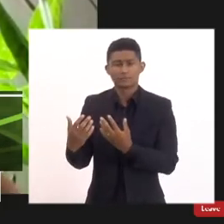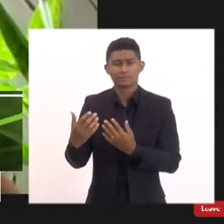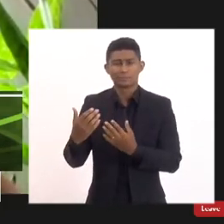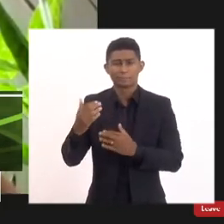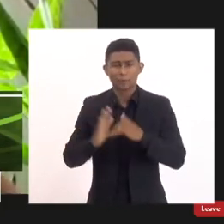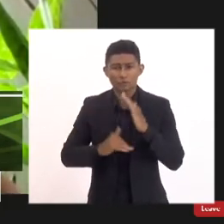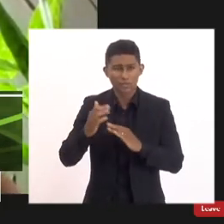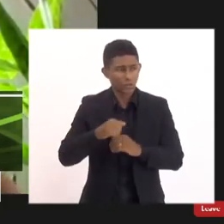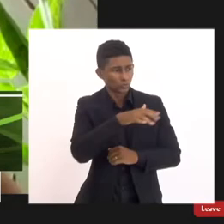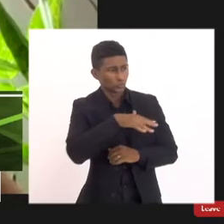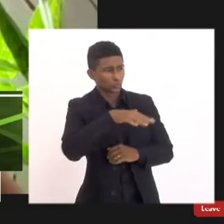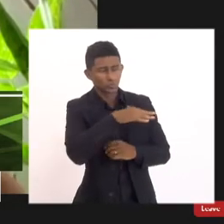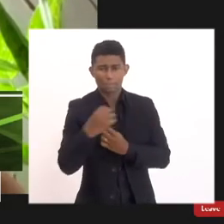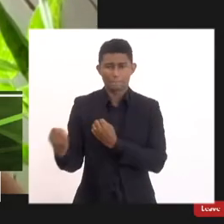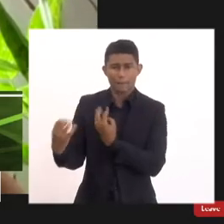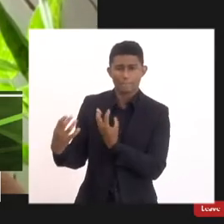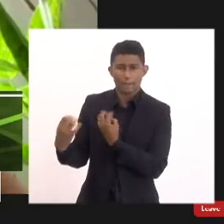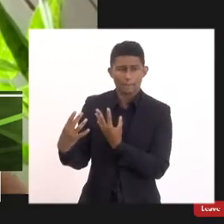lidar